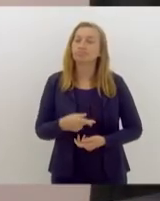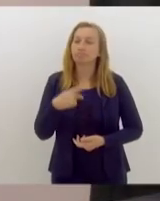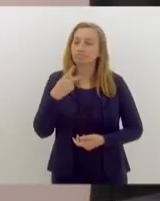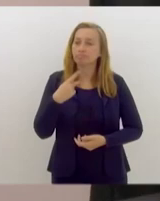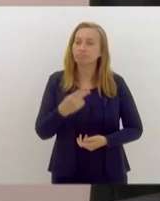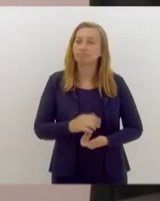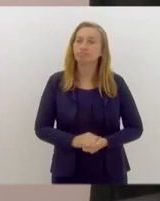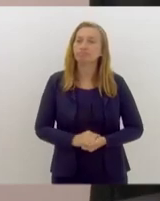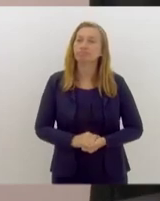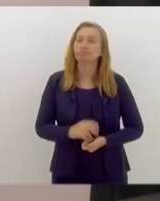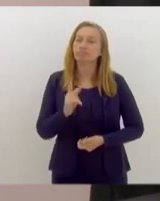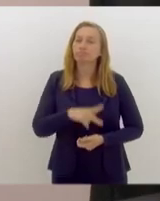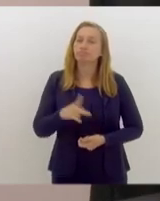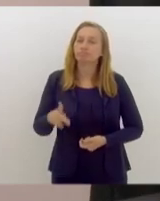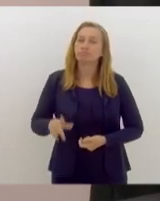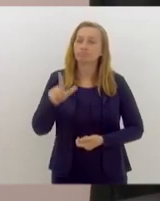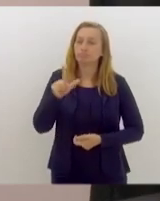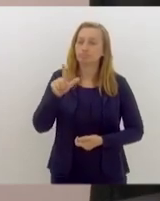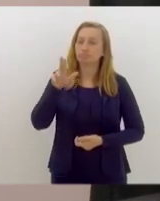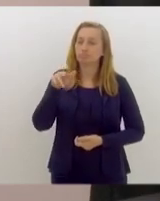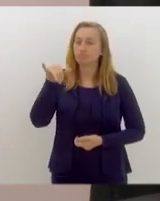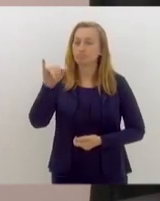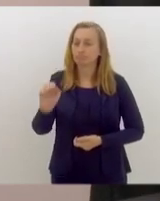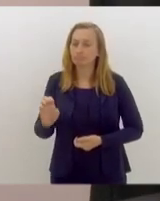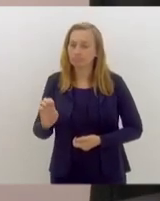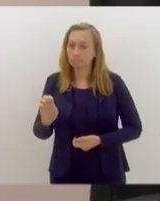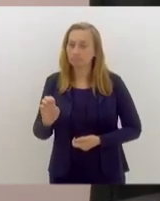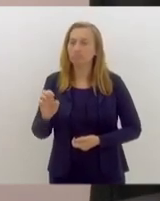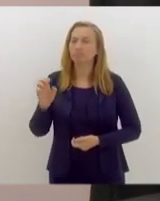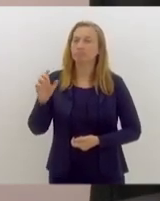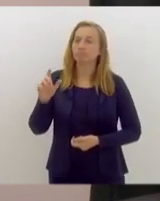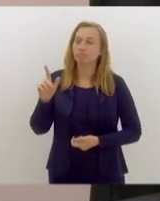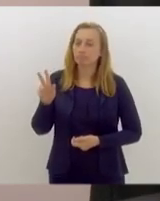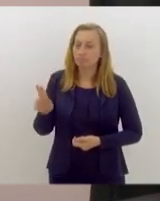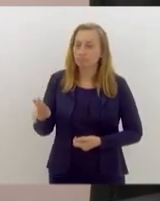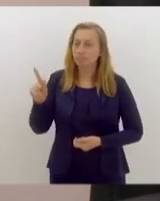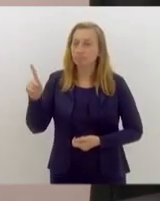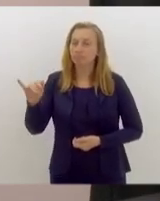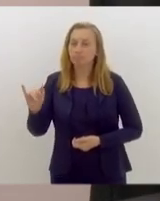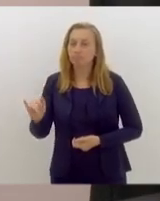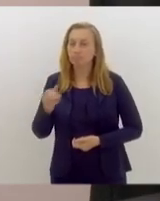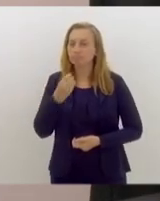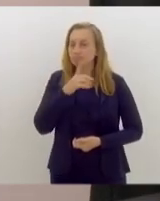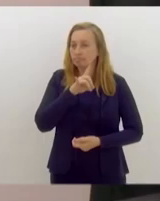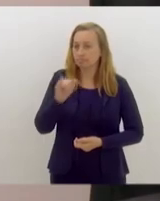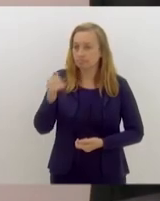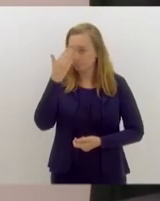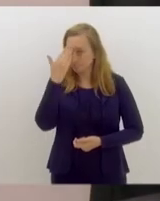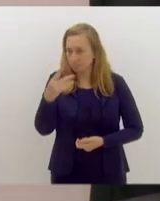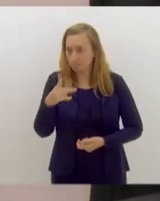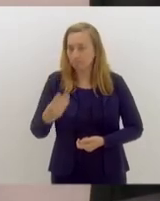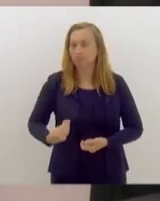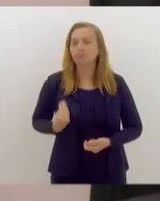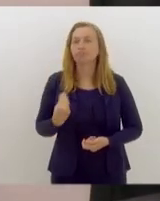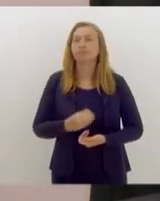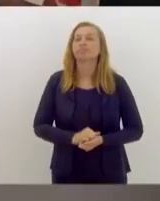uso da palavra a professora Luciane, da UP. Bom dia, obrigado pela presença, Luciane. Bom